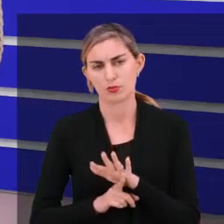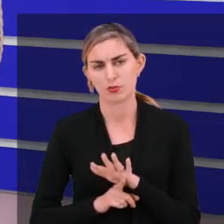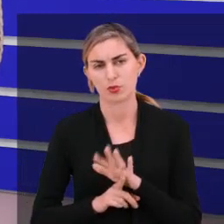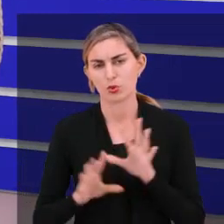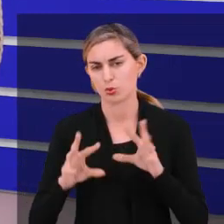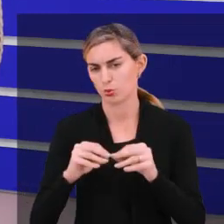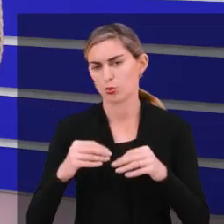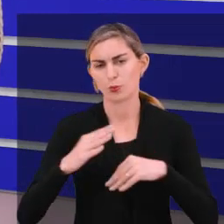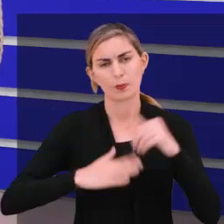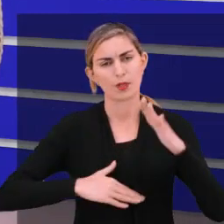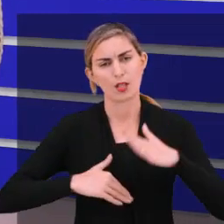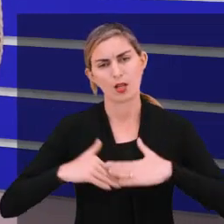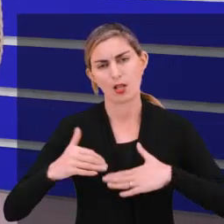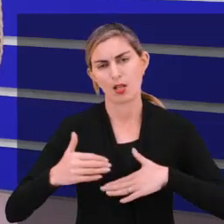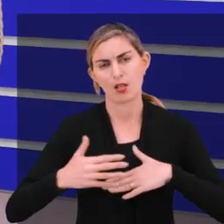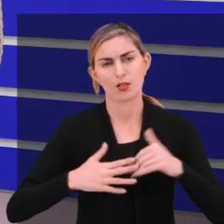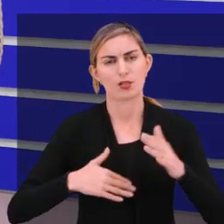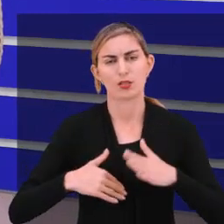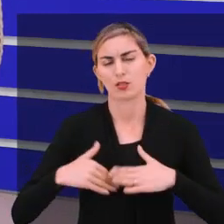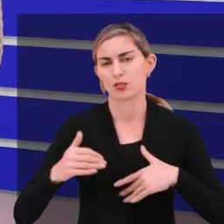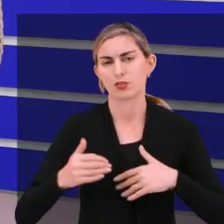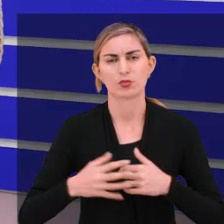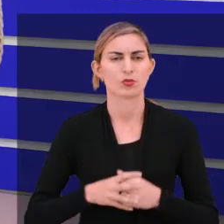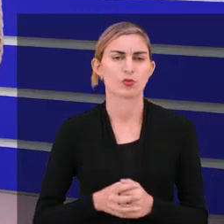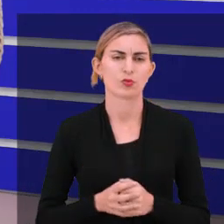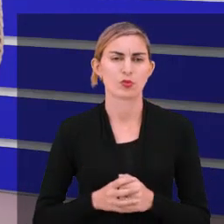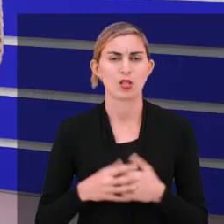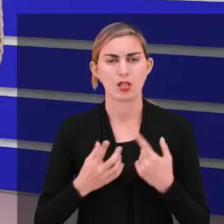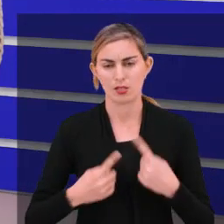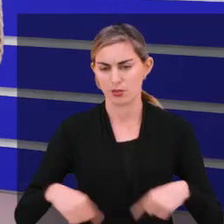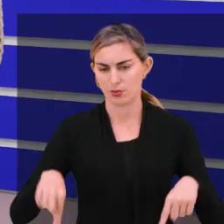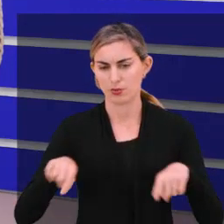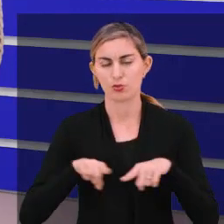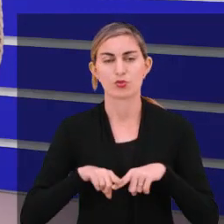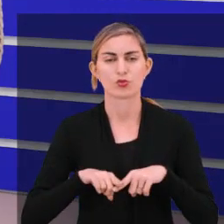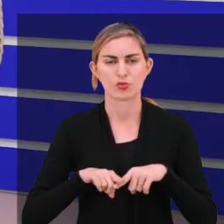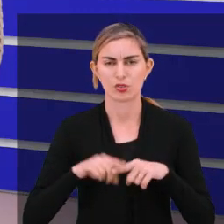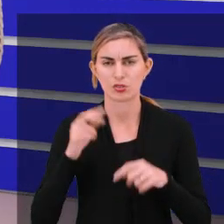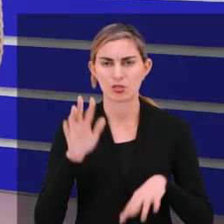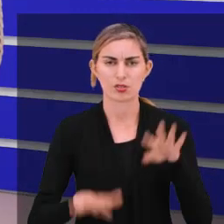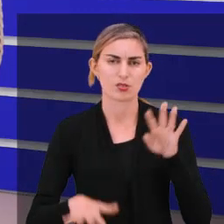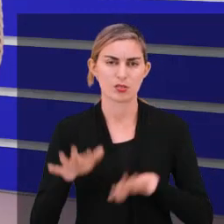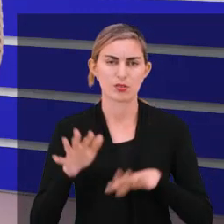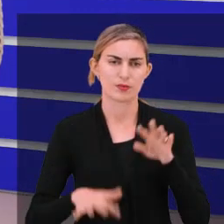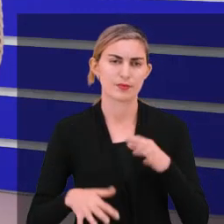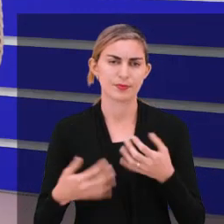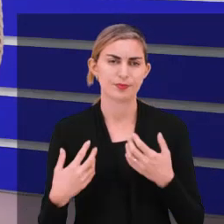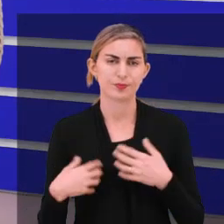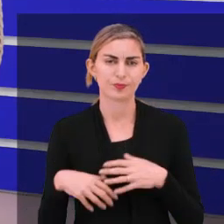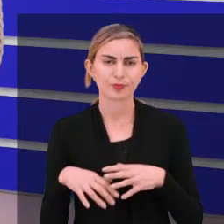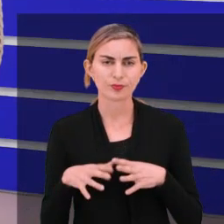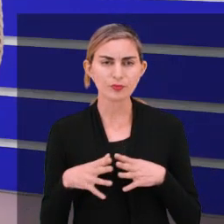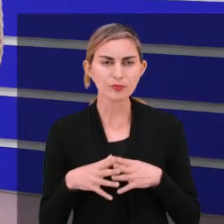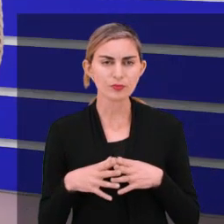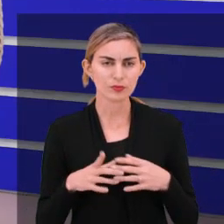é tudo muito prático, mais uma prática, né? Que a gente, como às vezes,